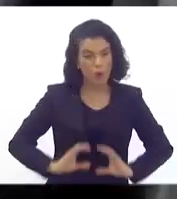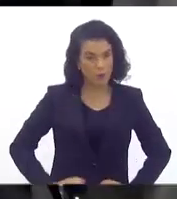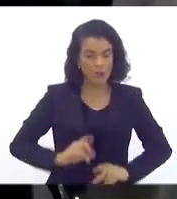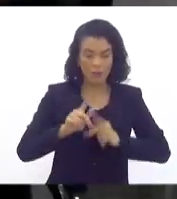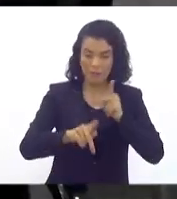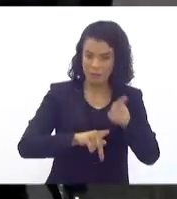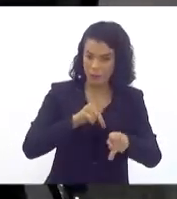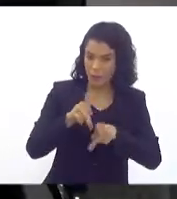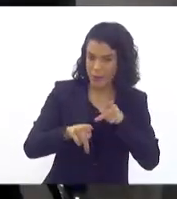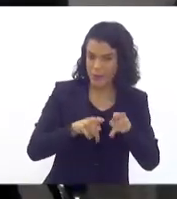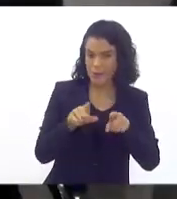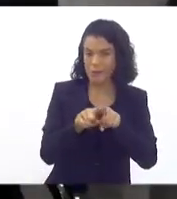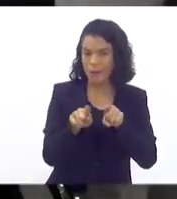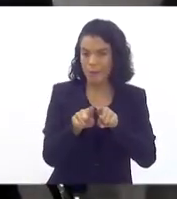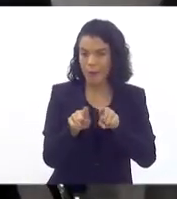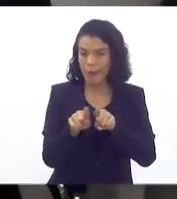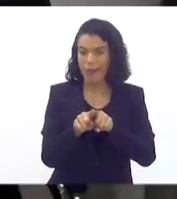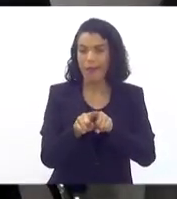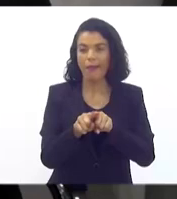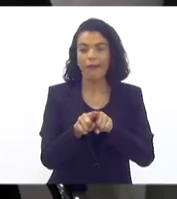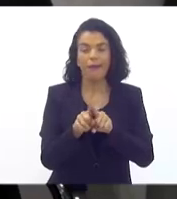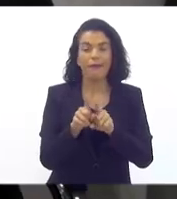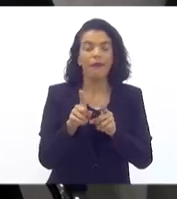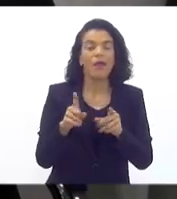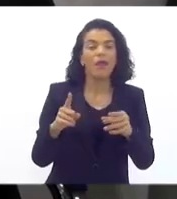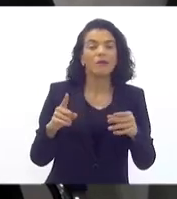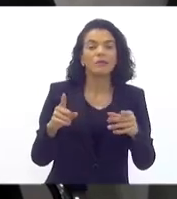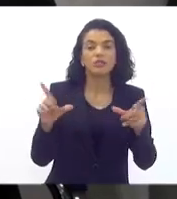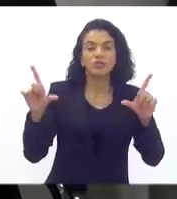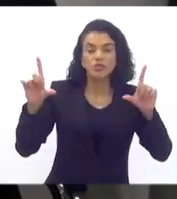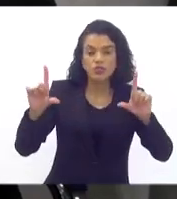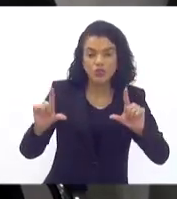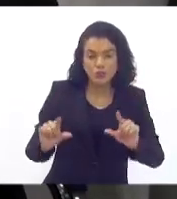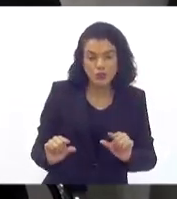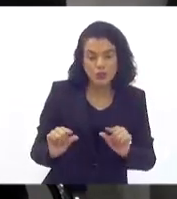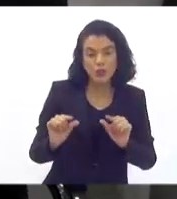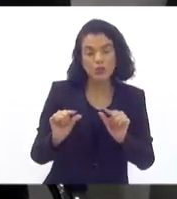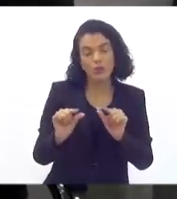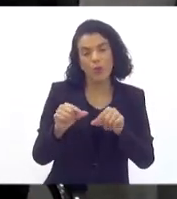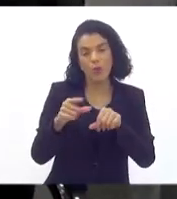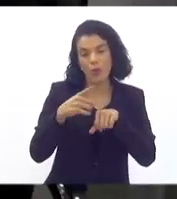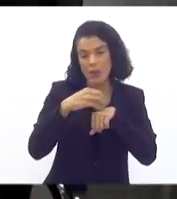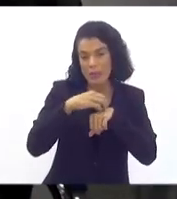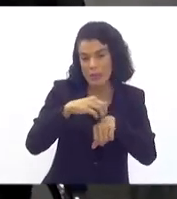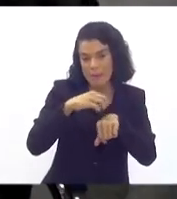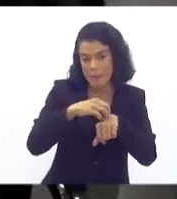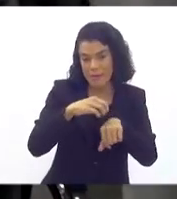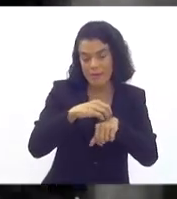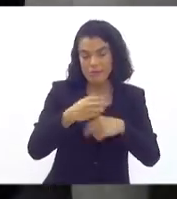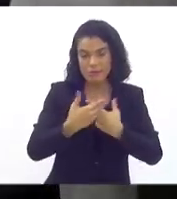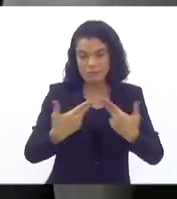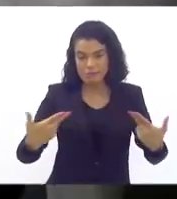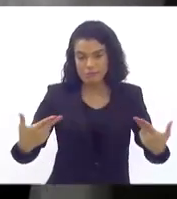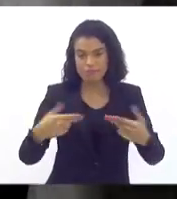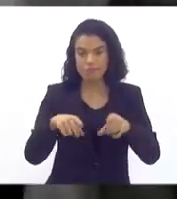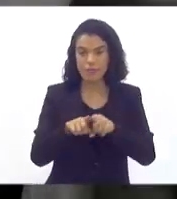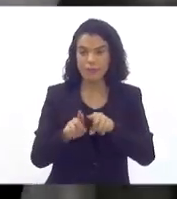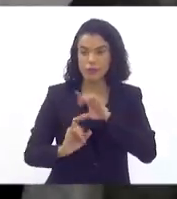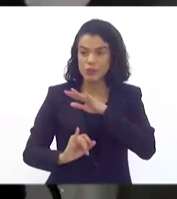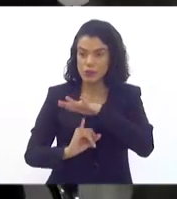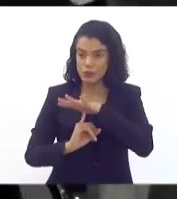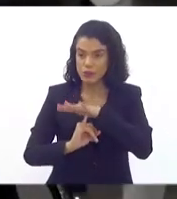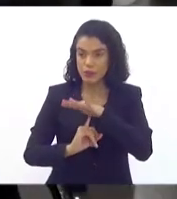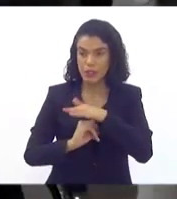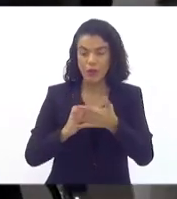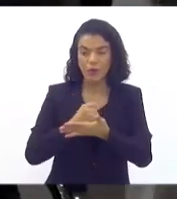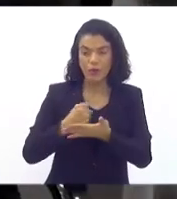da população esvaziamento do centro redução de passageiros mudanças institucionais tomadas pelo